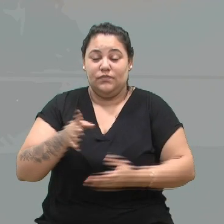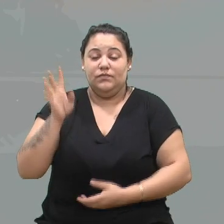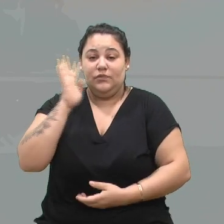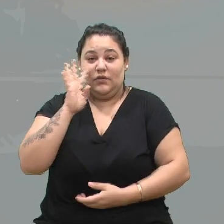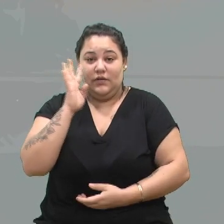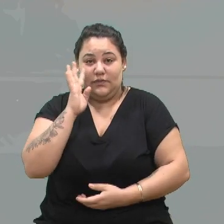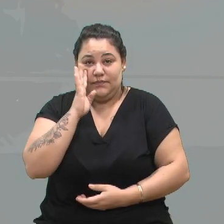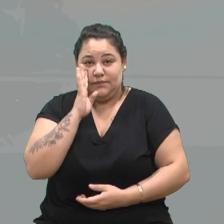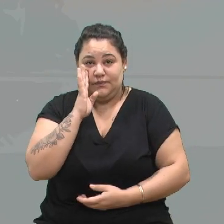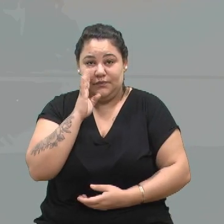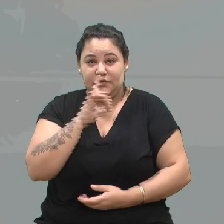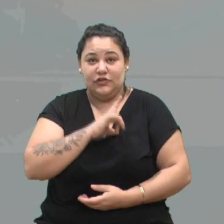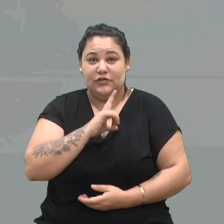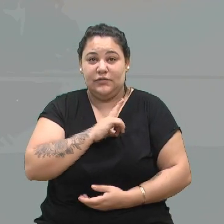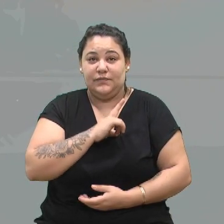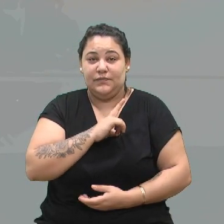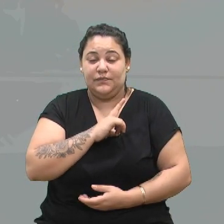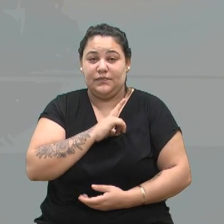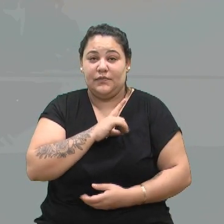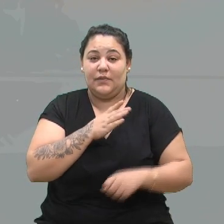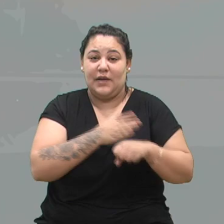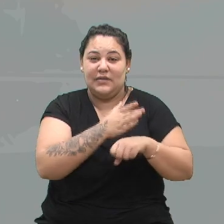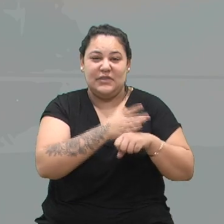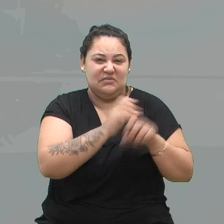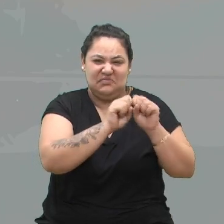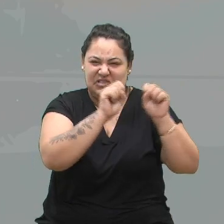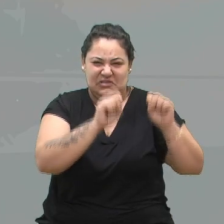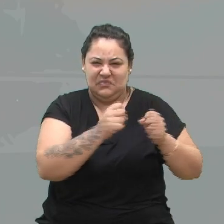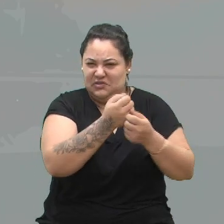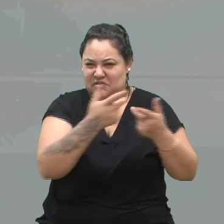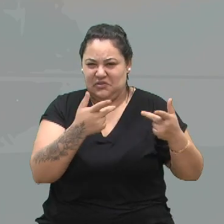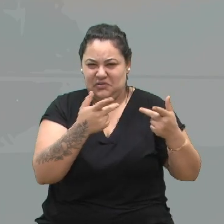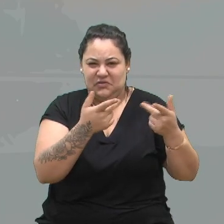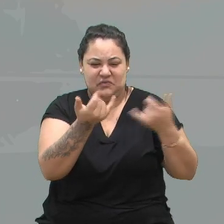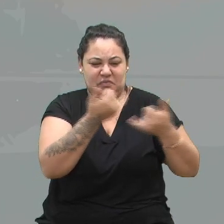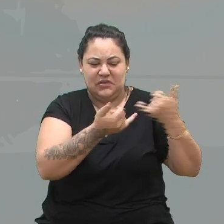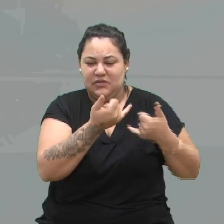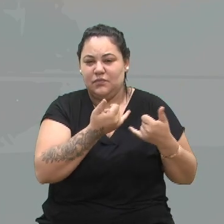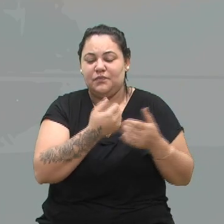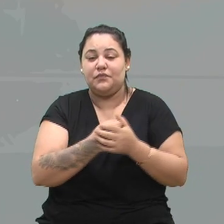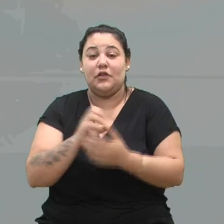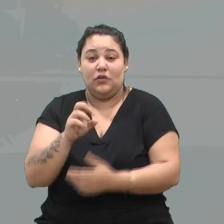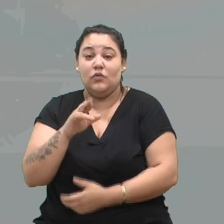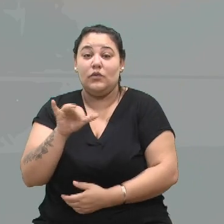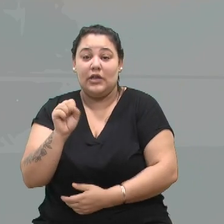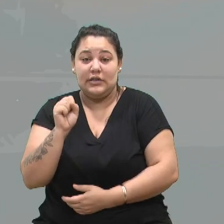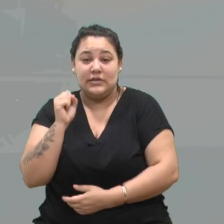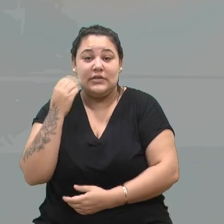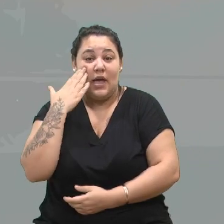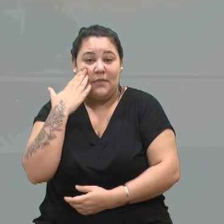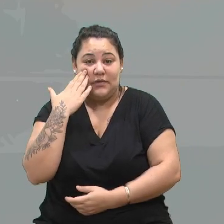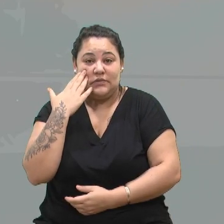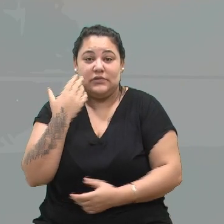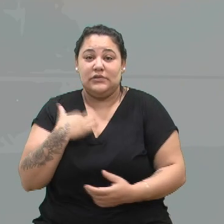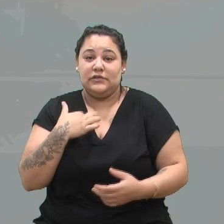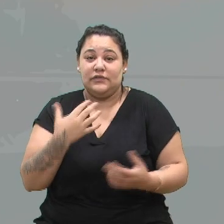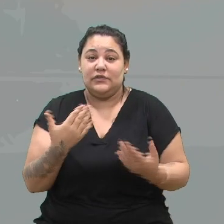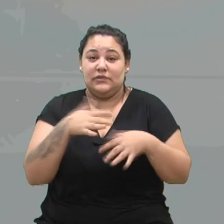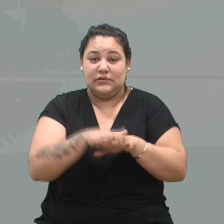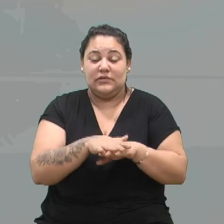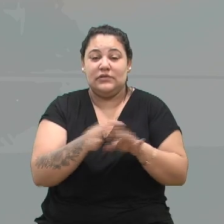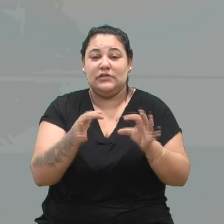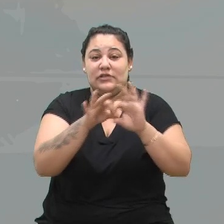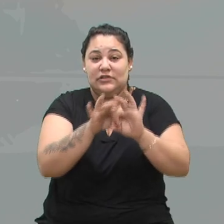integração de dados na segurança pública, e o Cristiano sabe melhor do que ninguém que a integração dos dados ela é